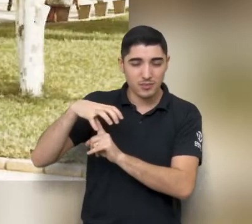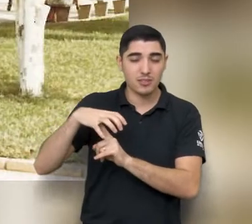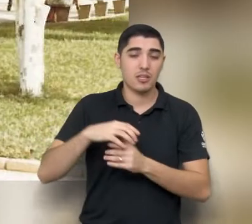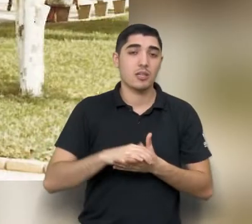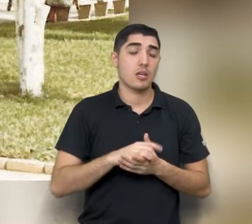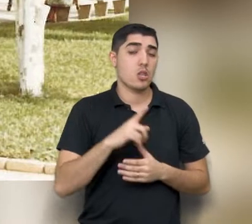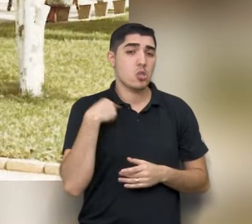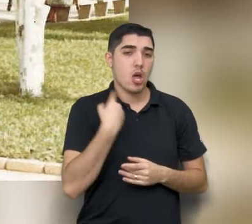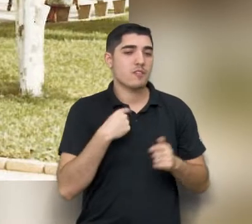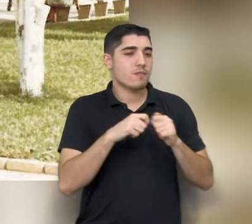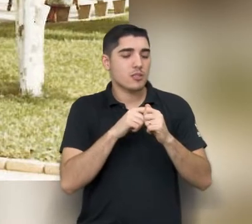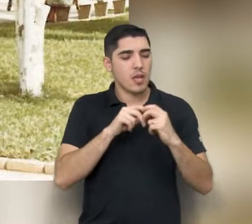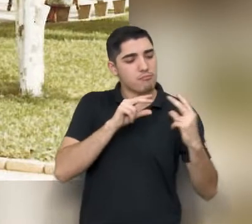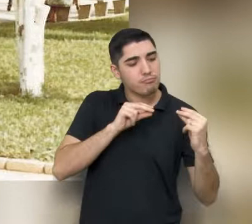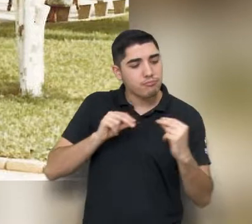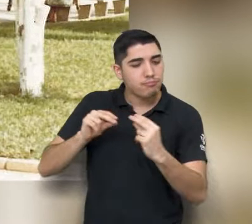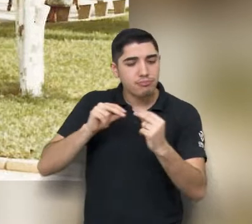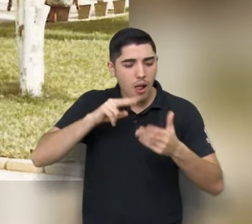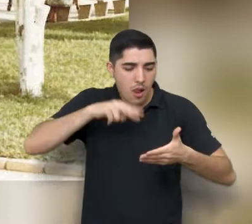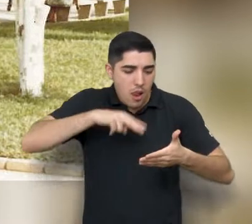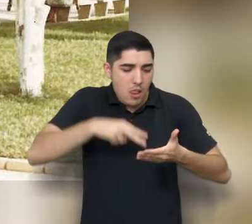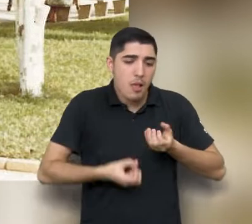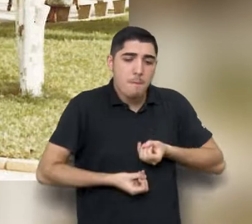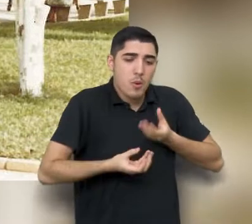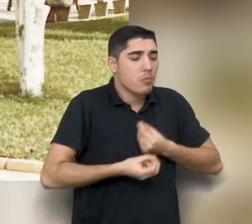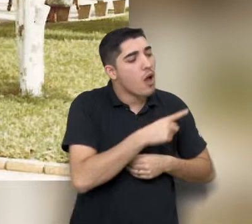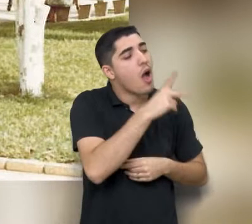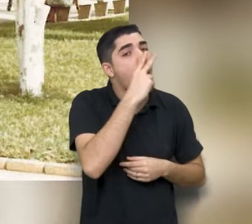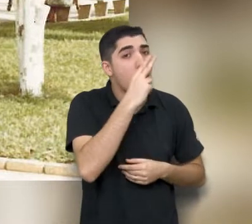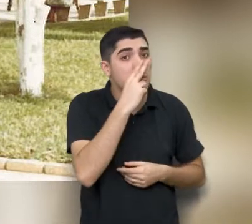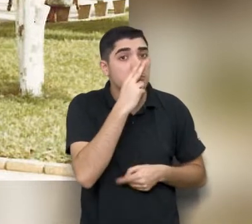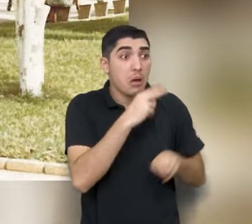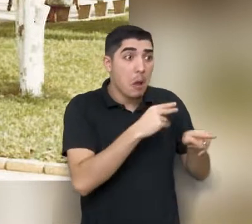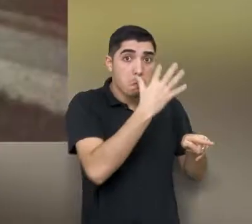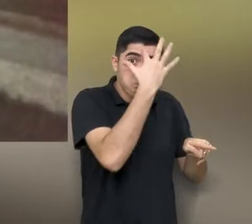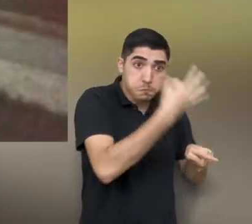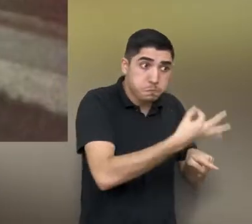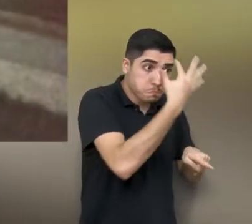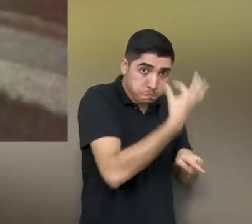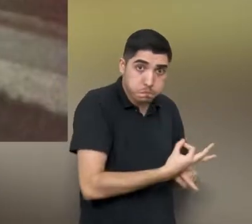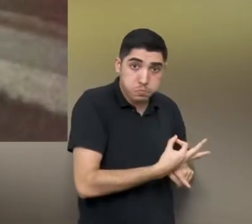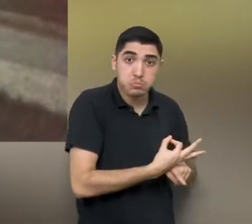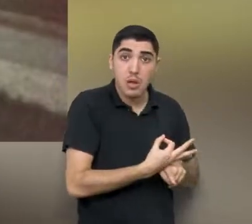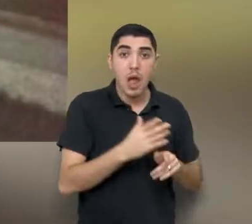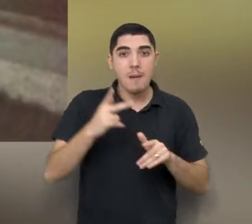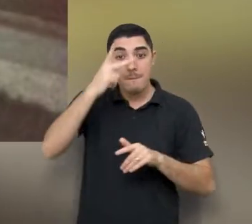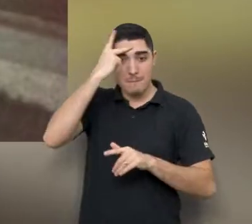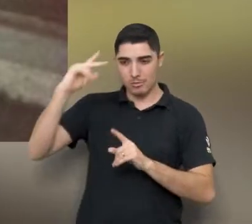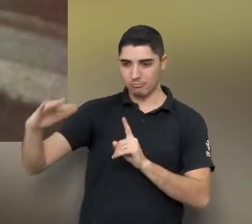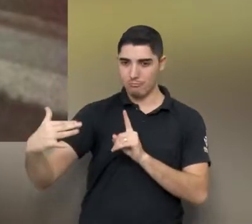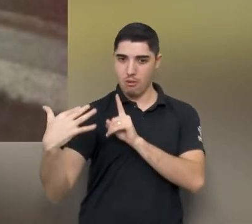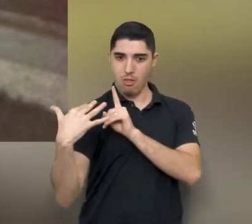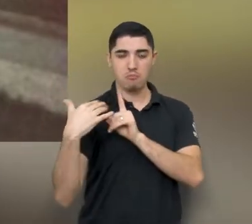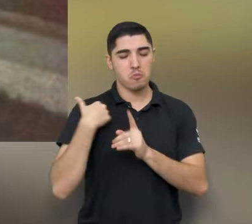ali a gente fazia leitura de poemas para o público, né?